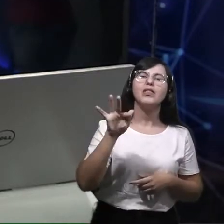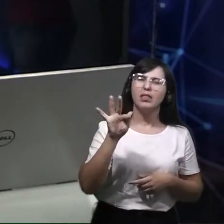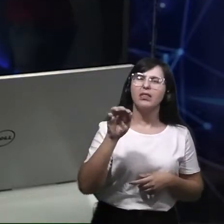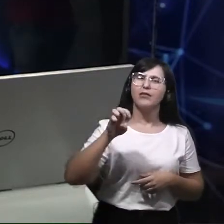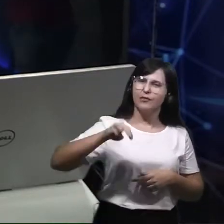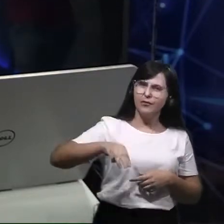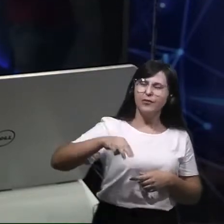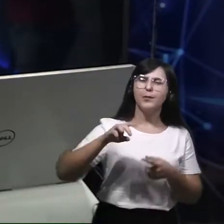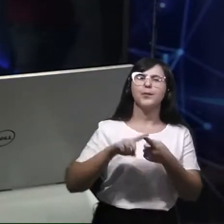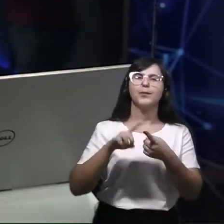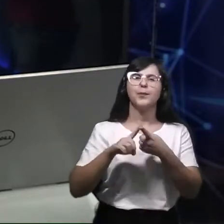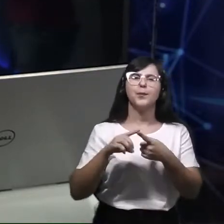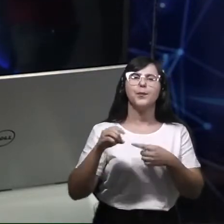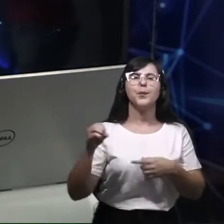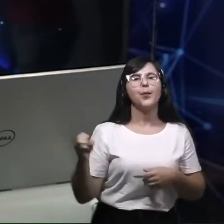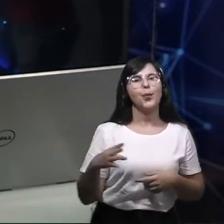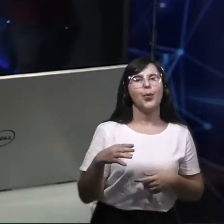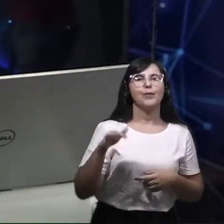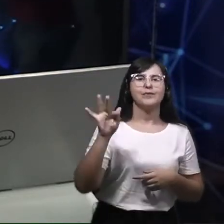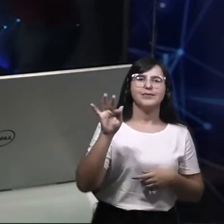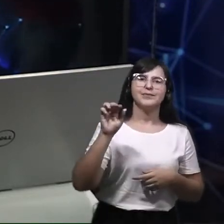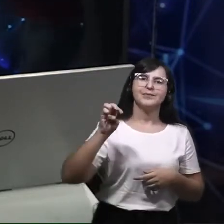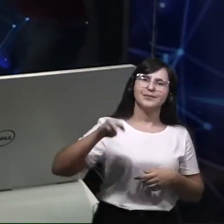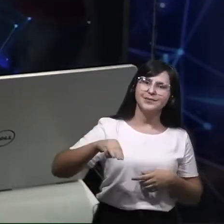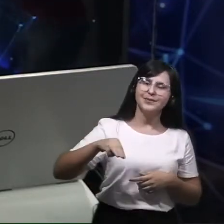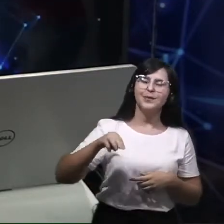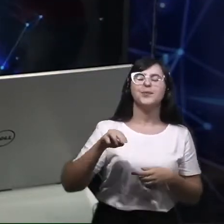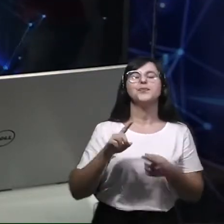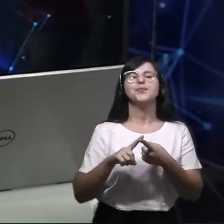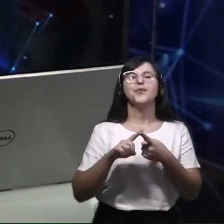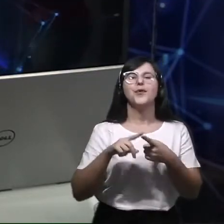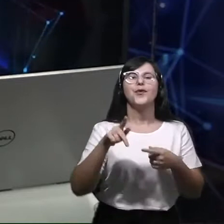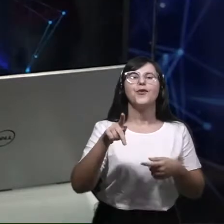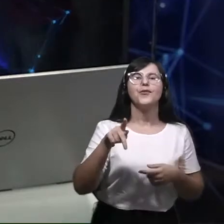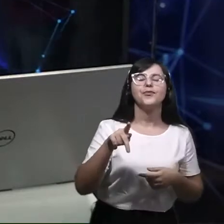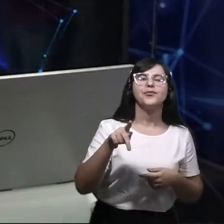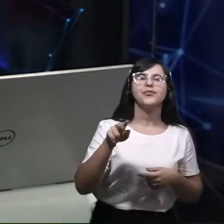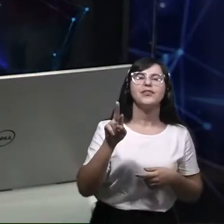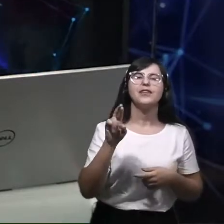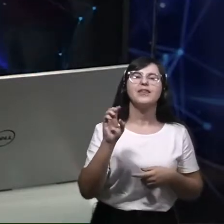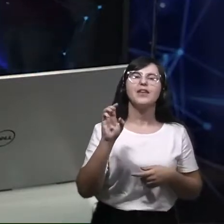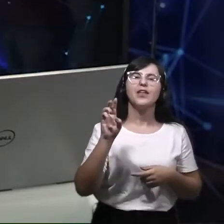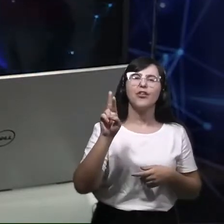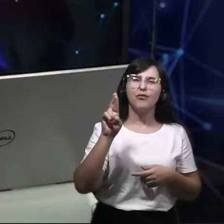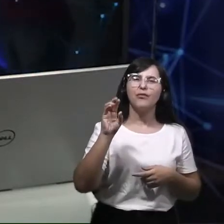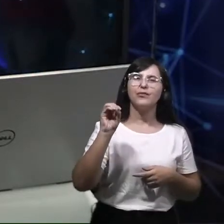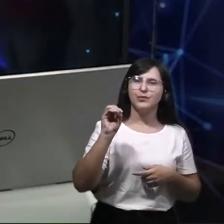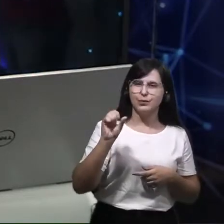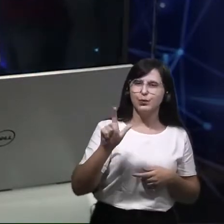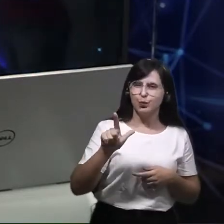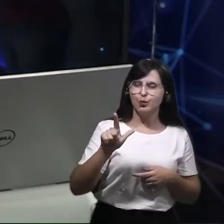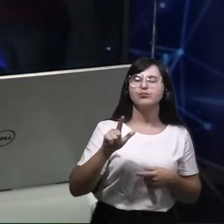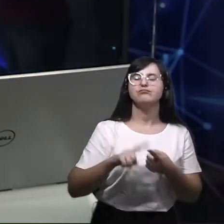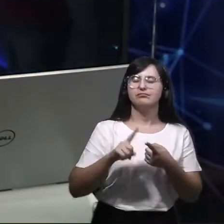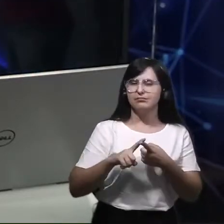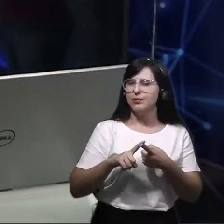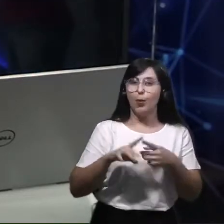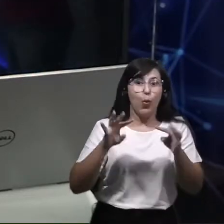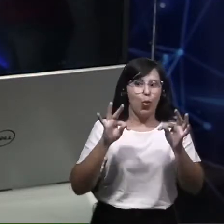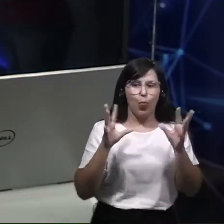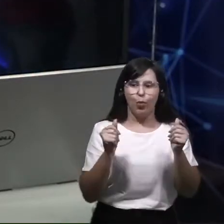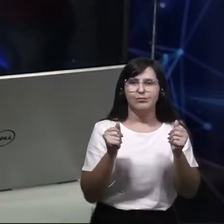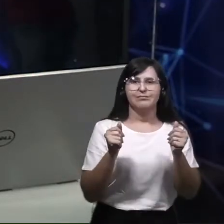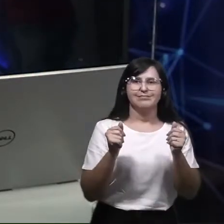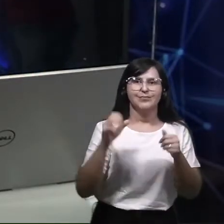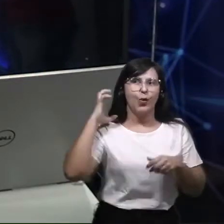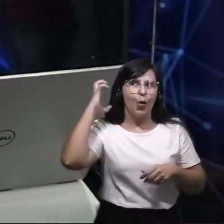de Fazenda Nova, Pará FM, Farol FM e Interativa FM. É um boom de emissoras